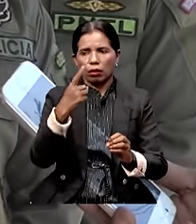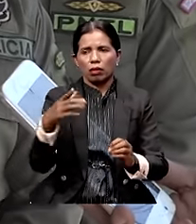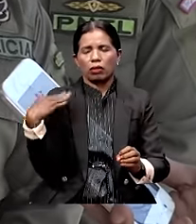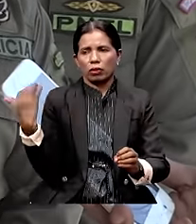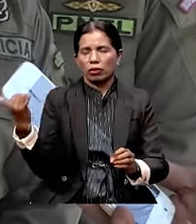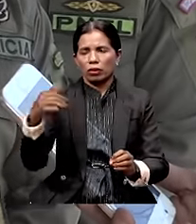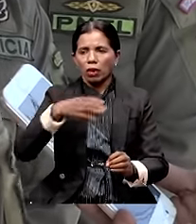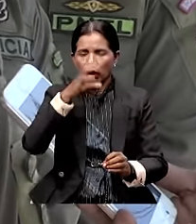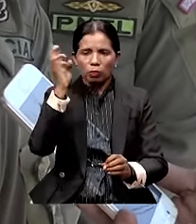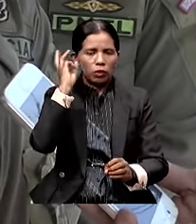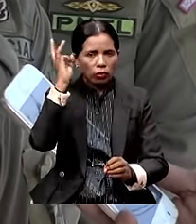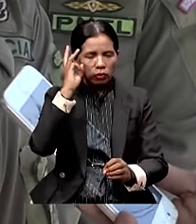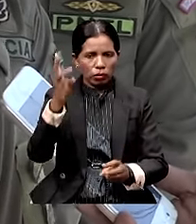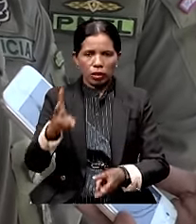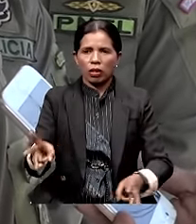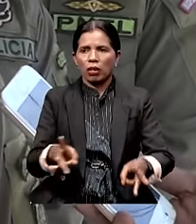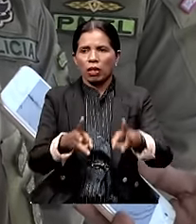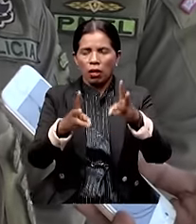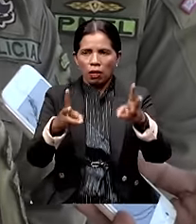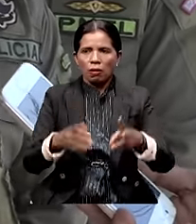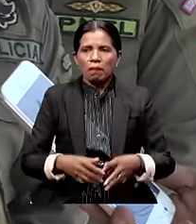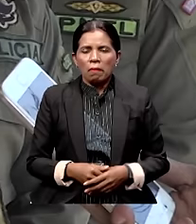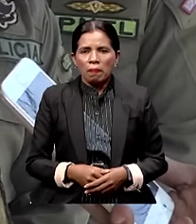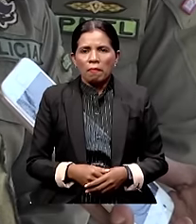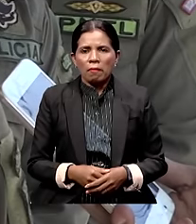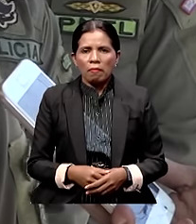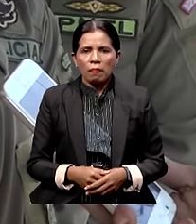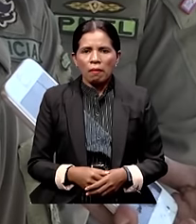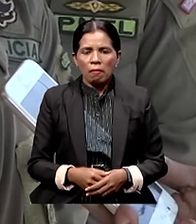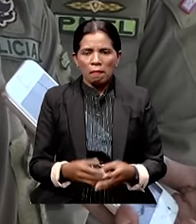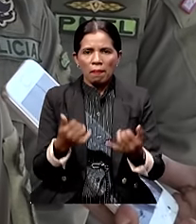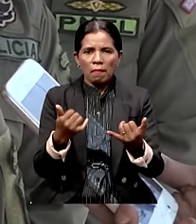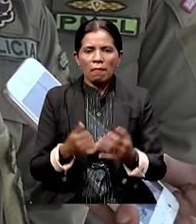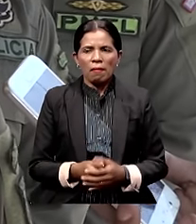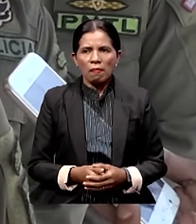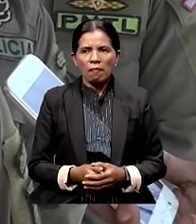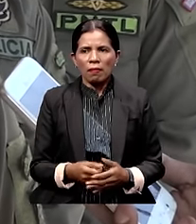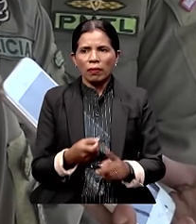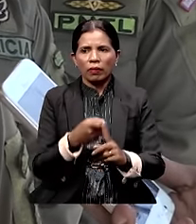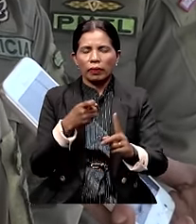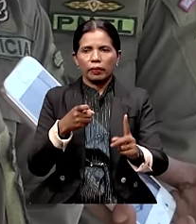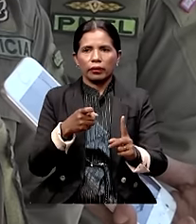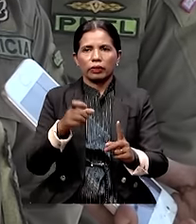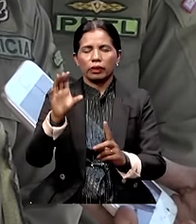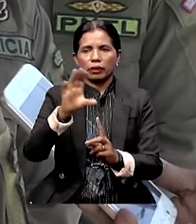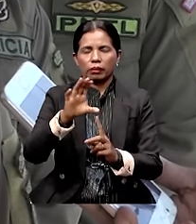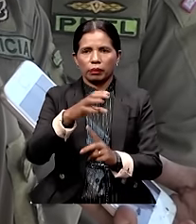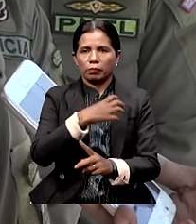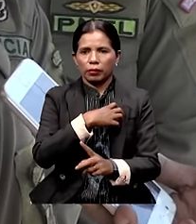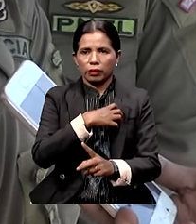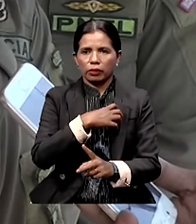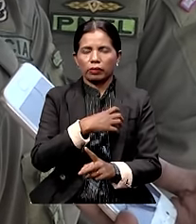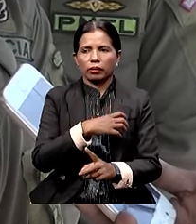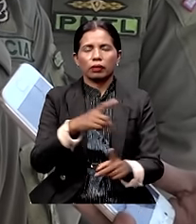sira remo tua fali e hadalan liuron, né? Agora liusi comando geral vai ir